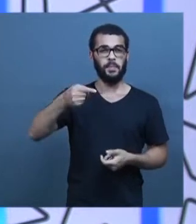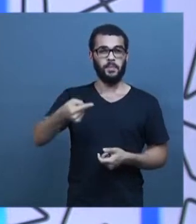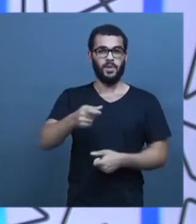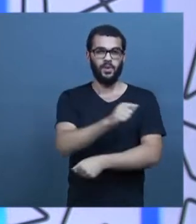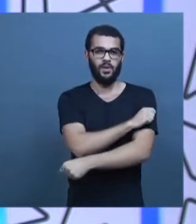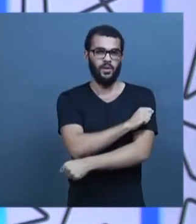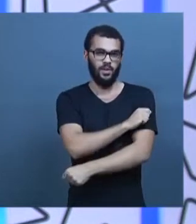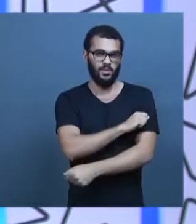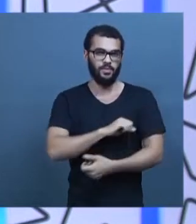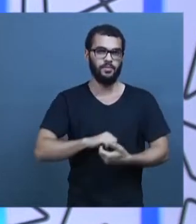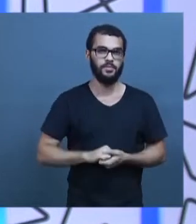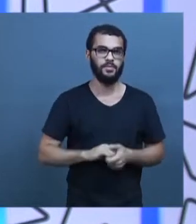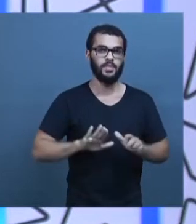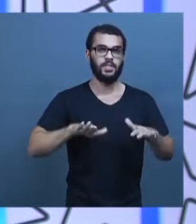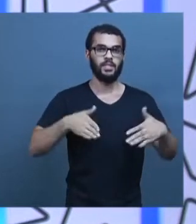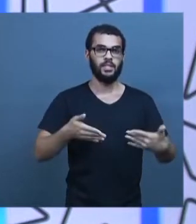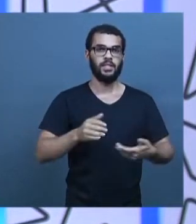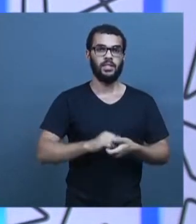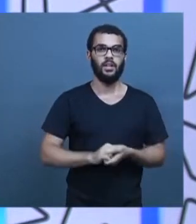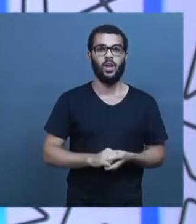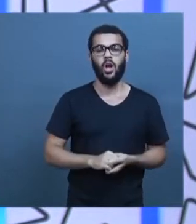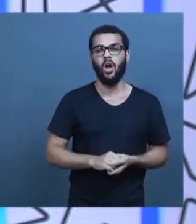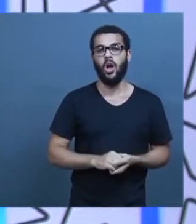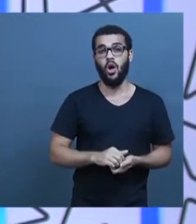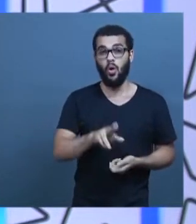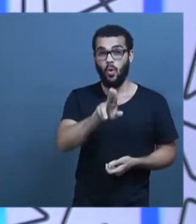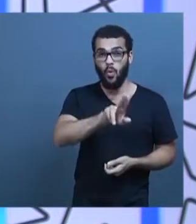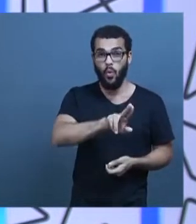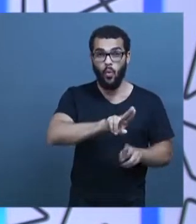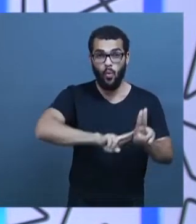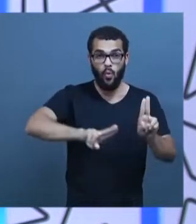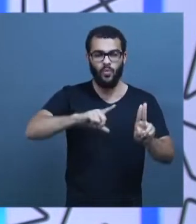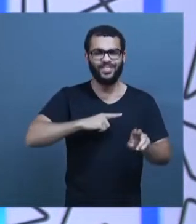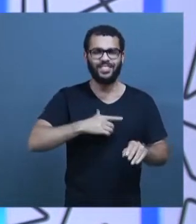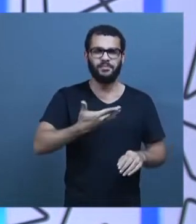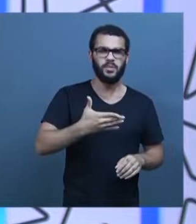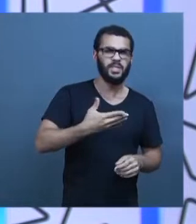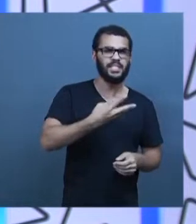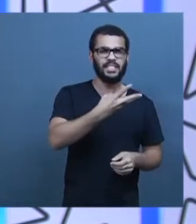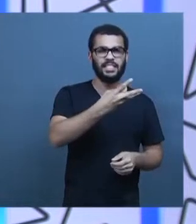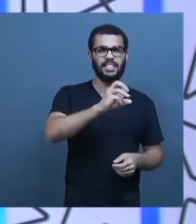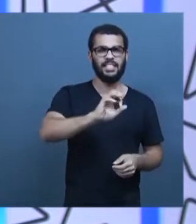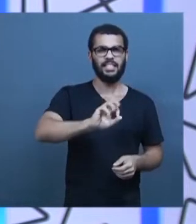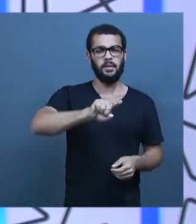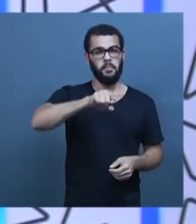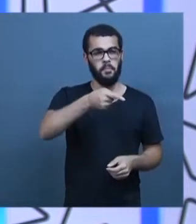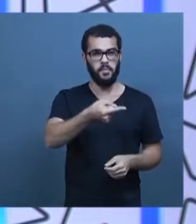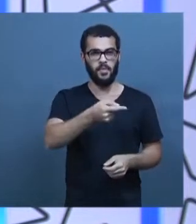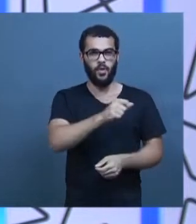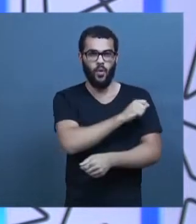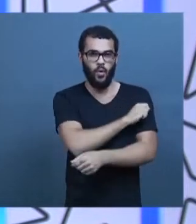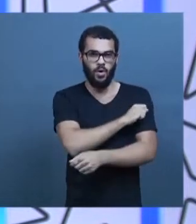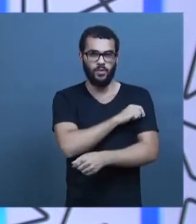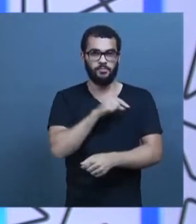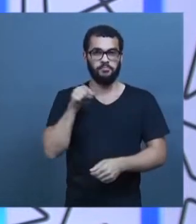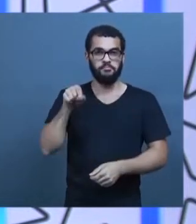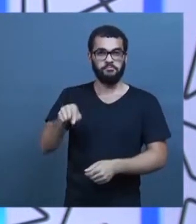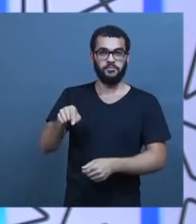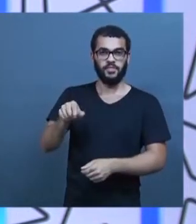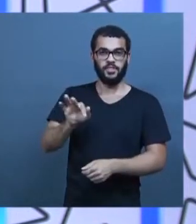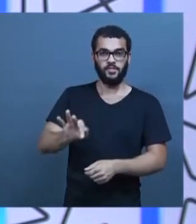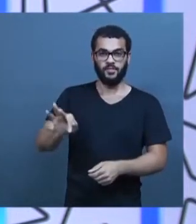UFO como um todo, ela tem ao redor de 28 mil a 30 mil alunos. A Fagem, ela é responsável pela formação